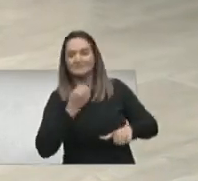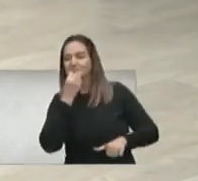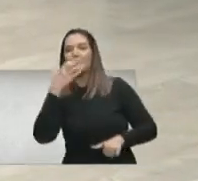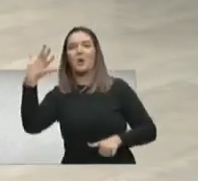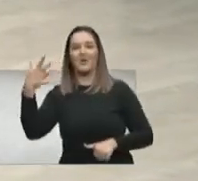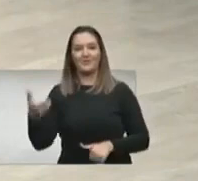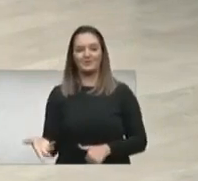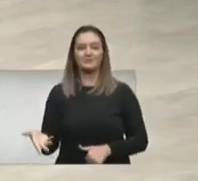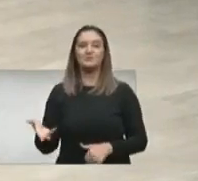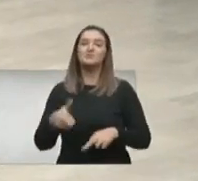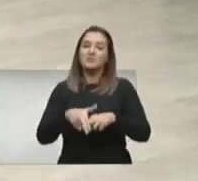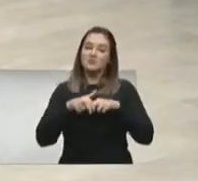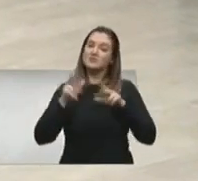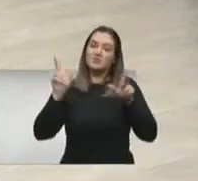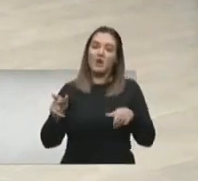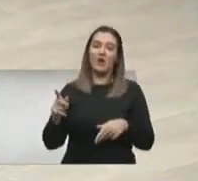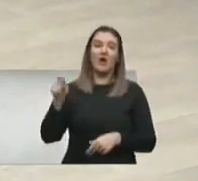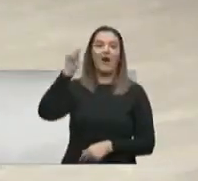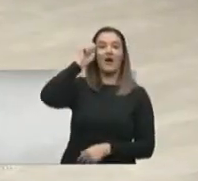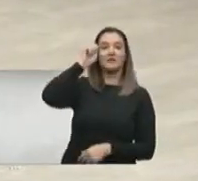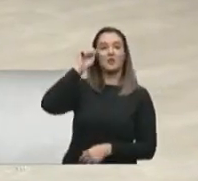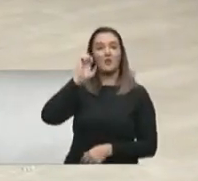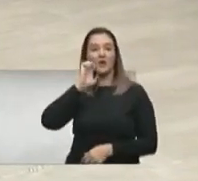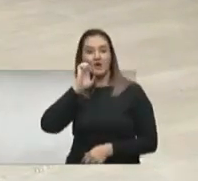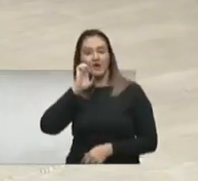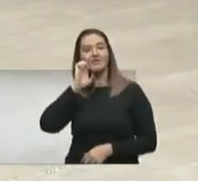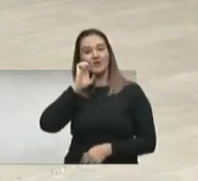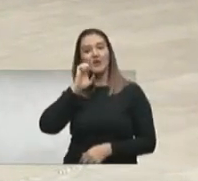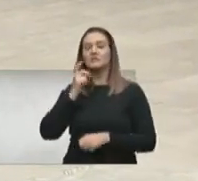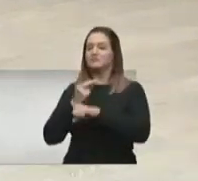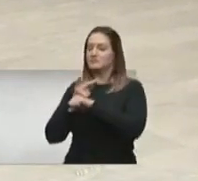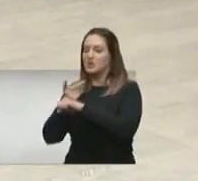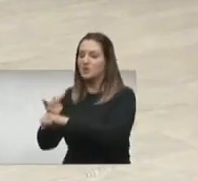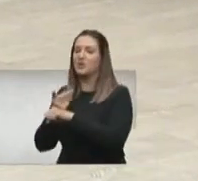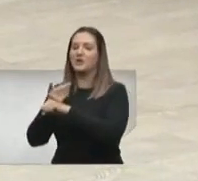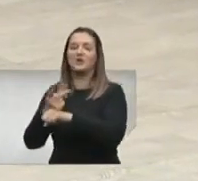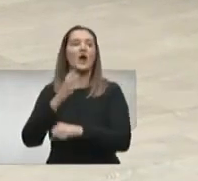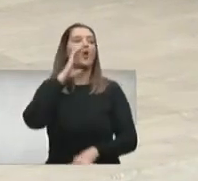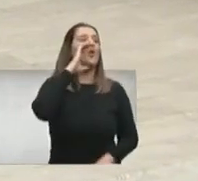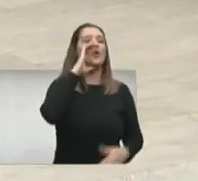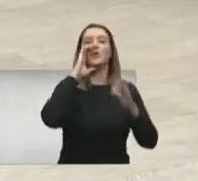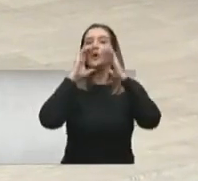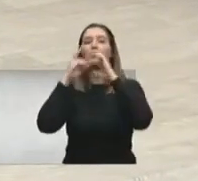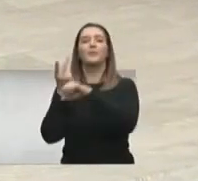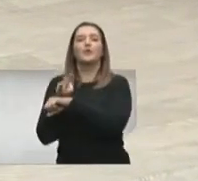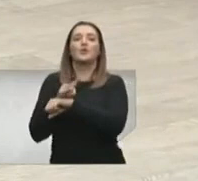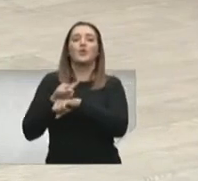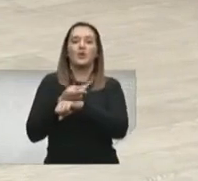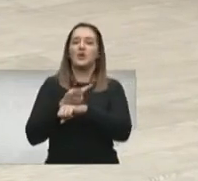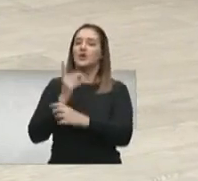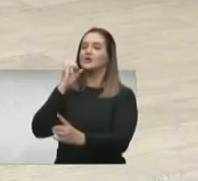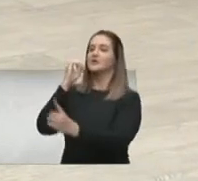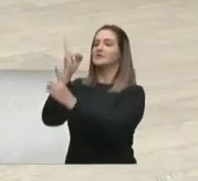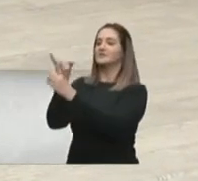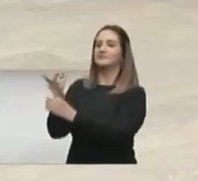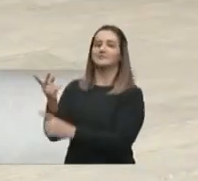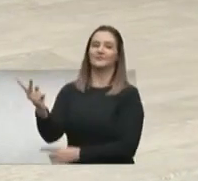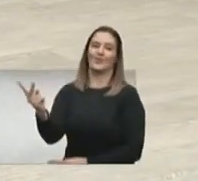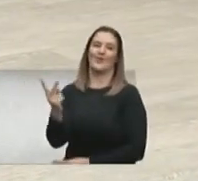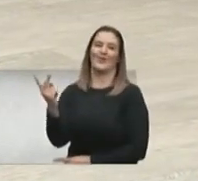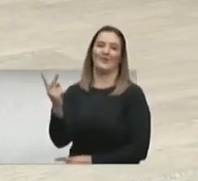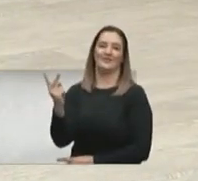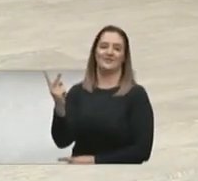Foi exatamente isso que Deus fez com Adão e Eva. Ele foi atrás de Adão e Eva e saiu procurando: onde estás, onde estás, onde estás? E finalmente encontrou Adão e